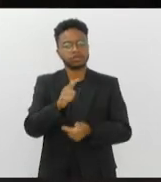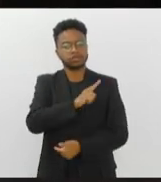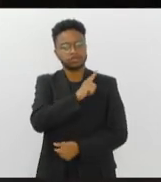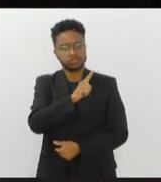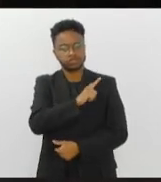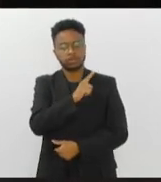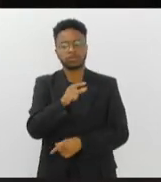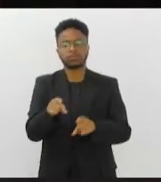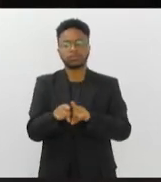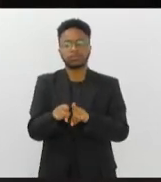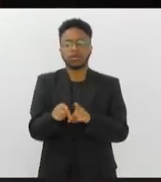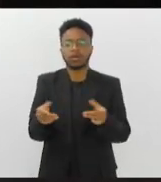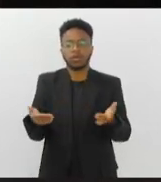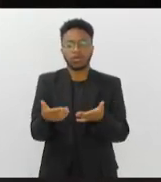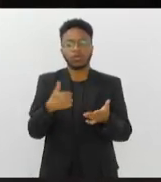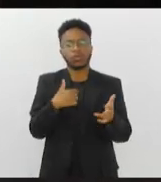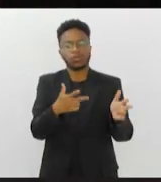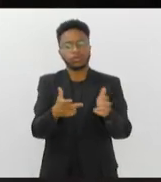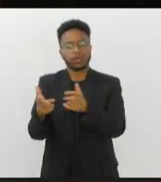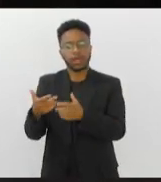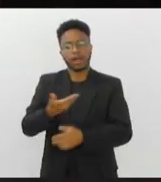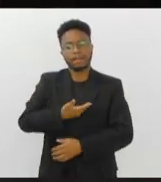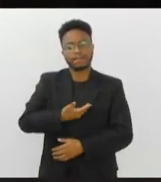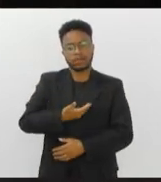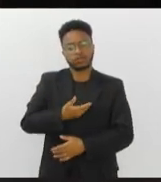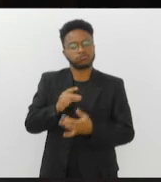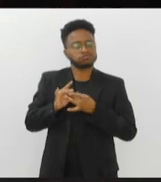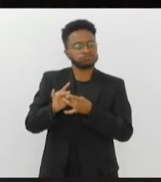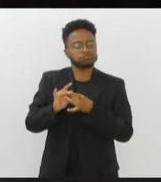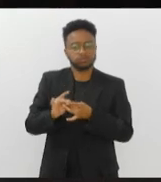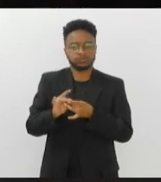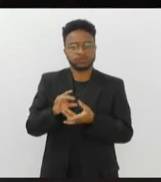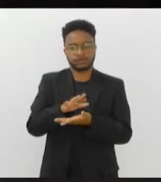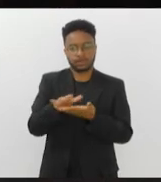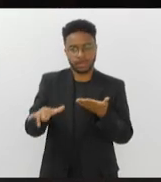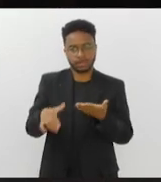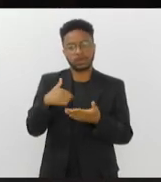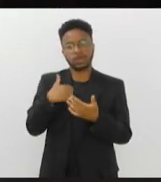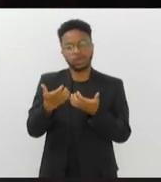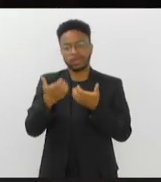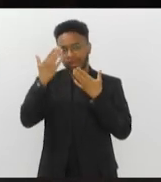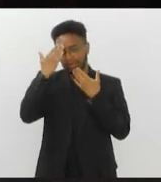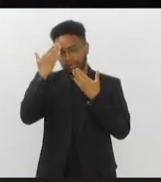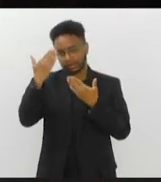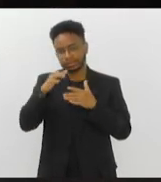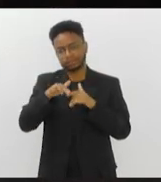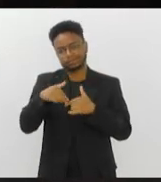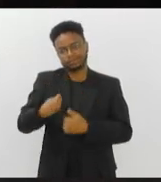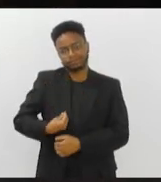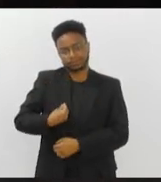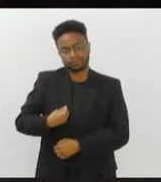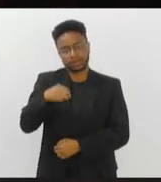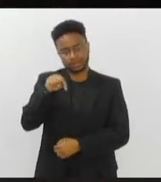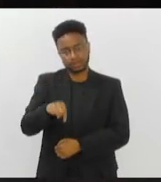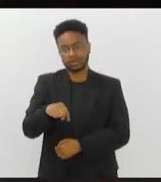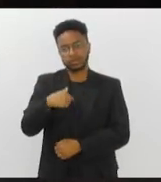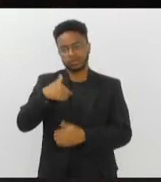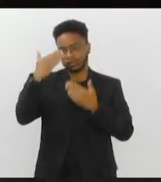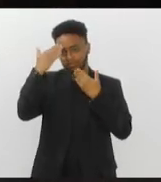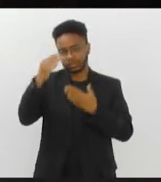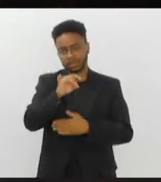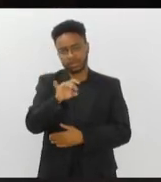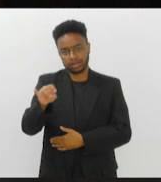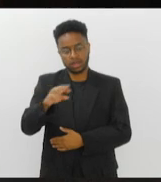E vejo aqui alguns amigos pessoais, aos quais gostaria de agradecer em nome de cada um, Coronel